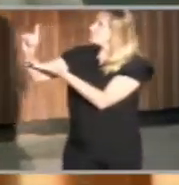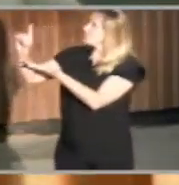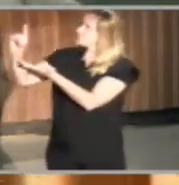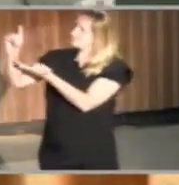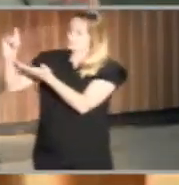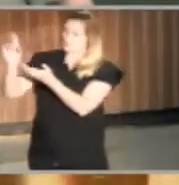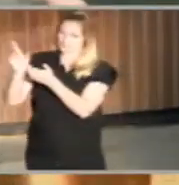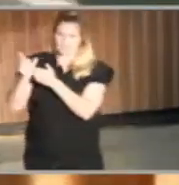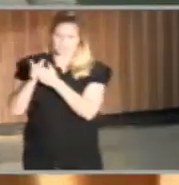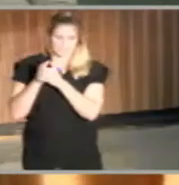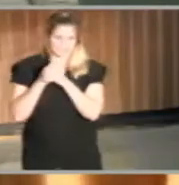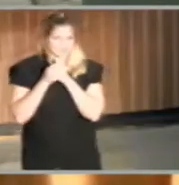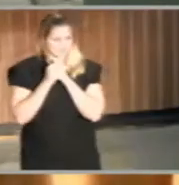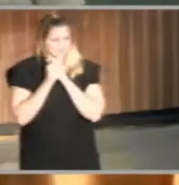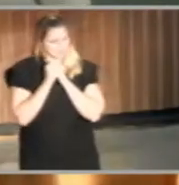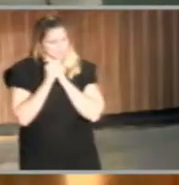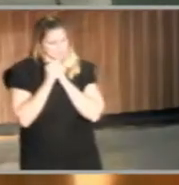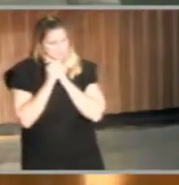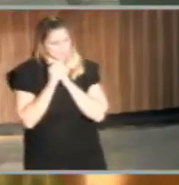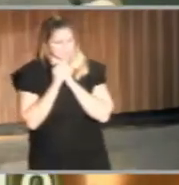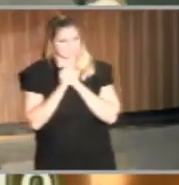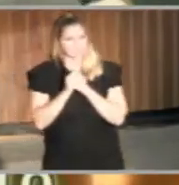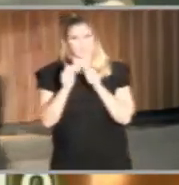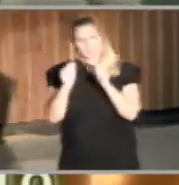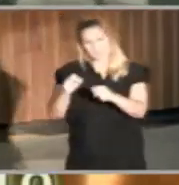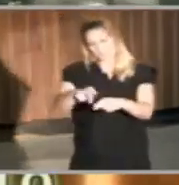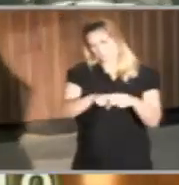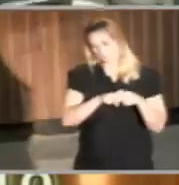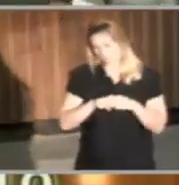Deus. Aleluia, você pode sentar-se.